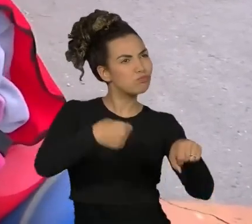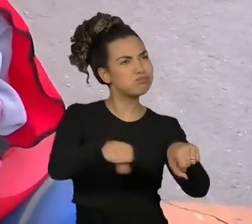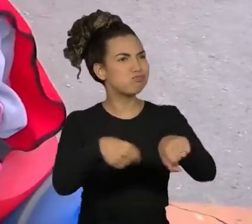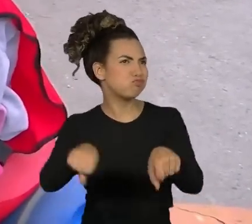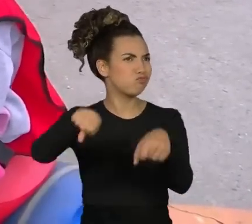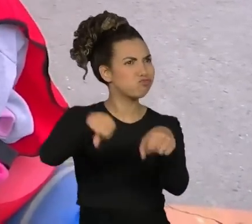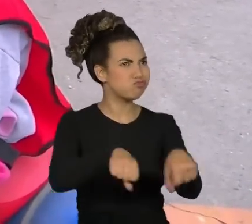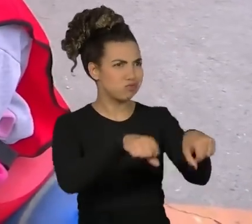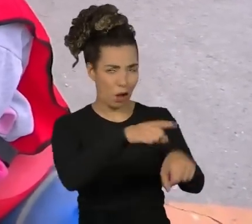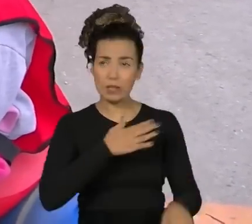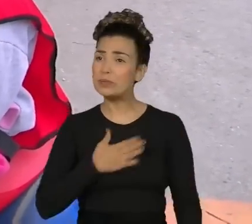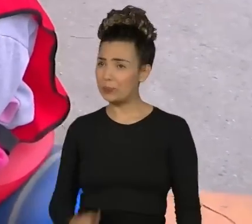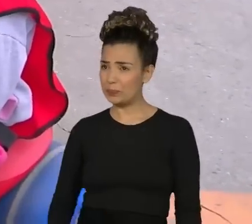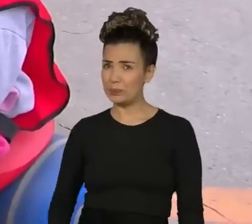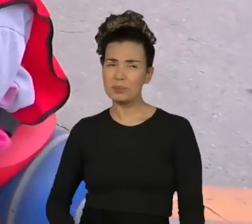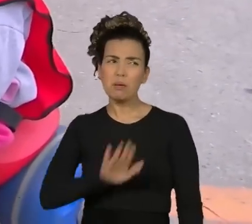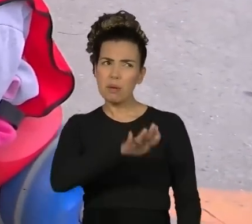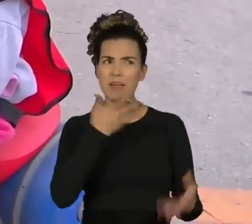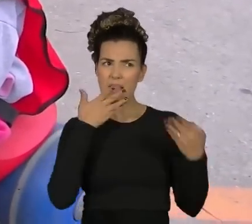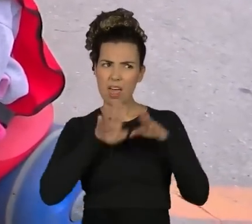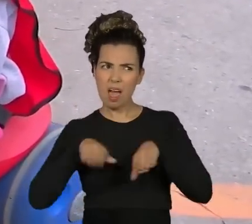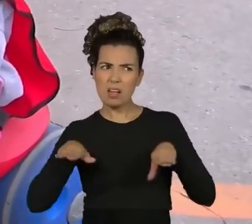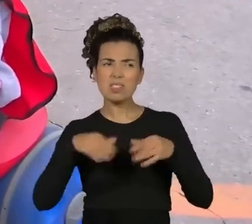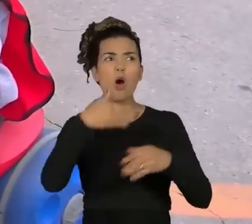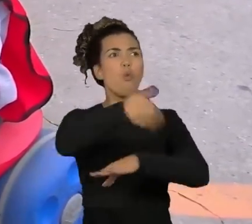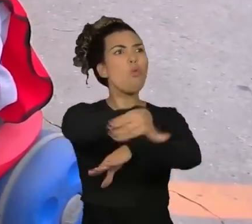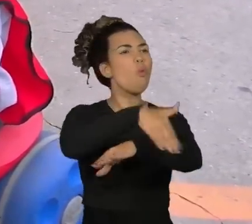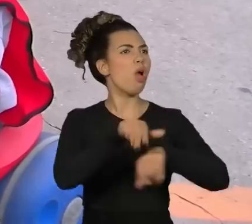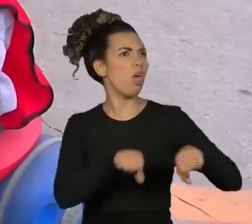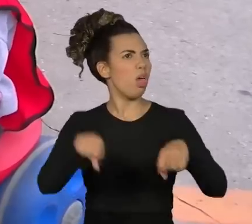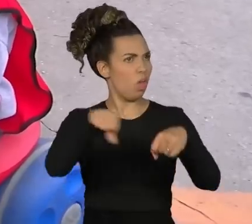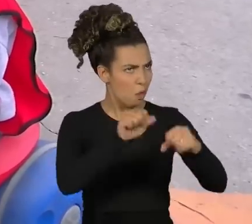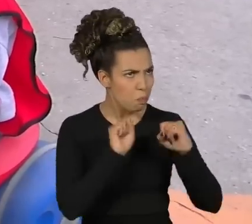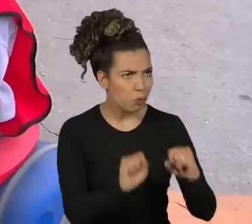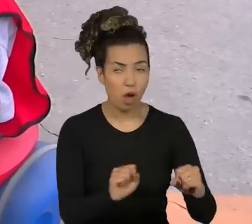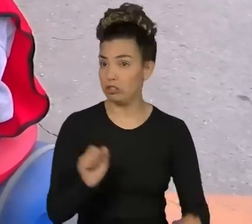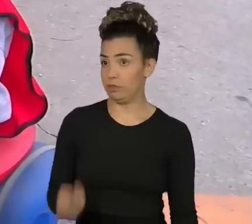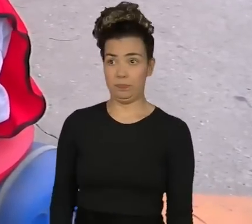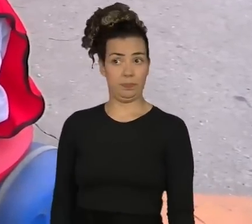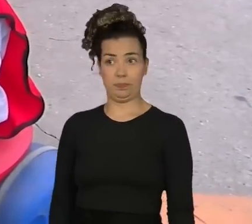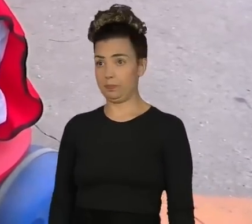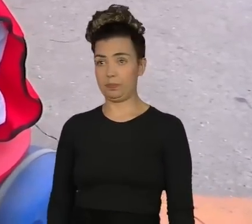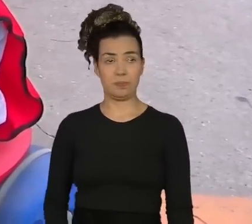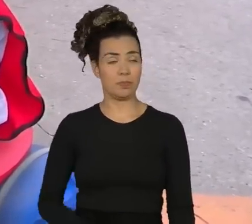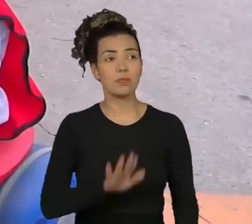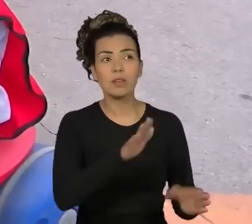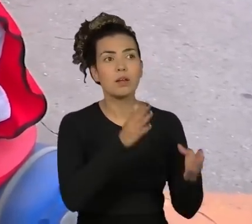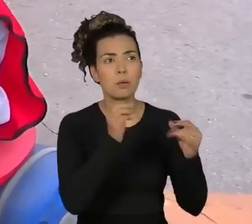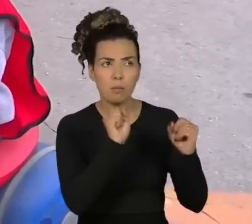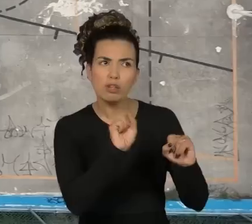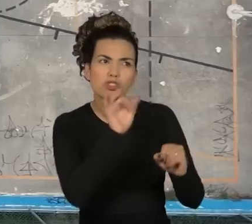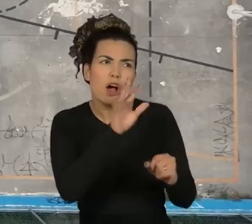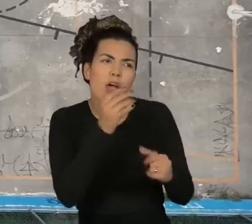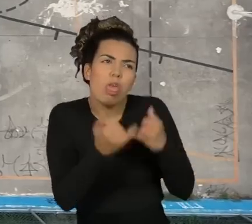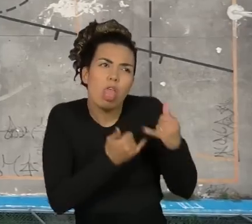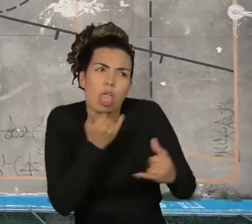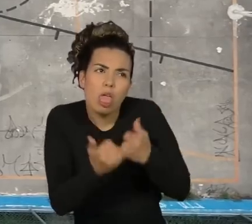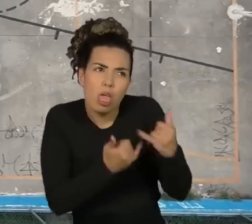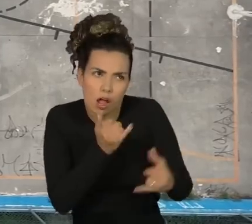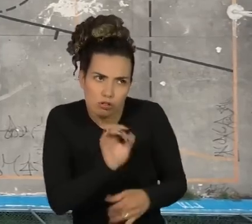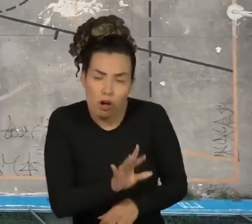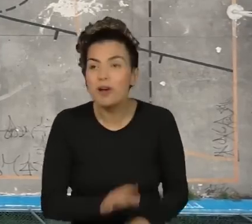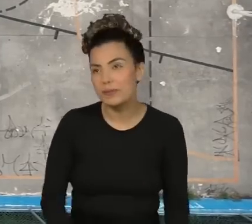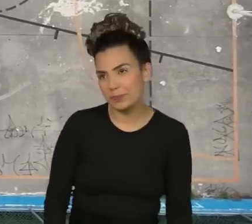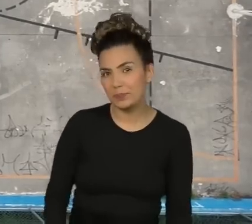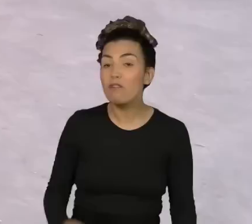Sim. E criança pode dirigir no trânsito, na rua? Não. Criança pode dirigir de brinquedo, né? Então vai lá agora,